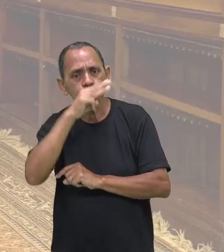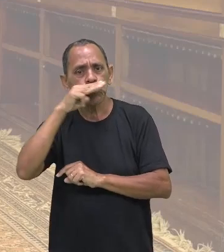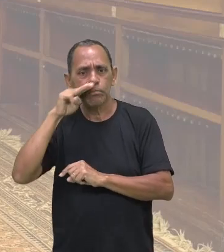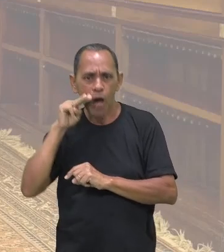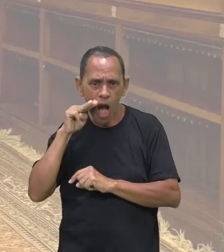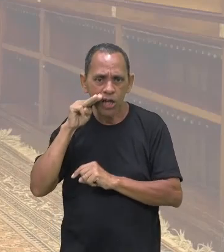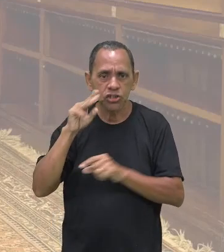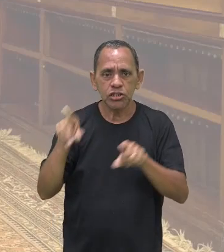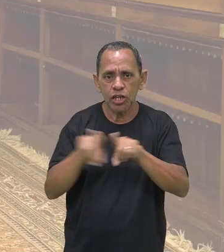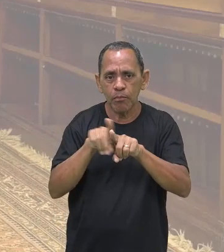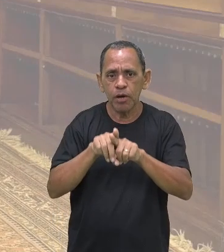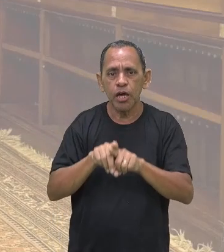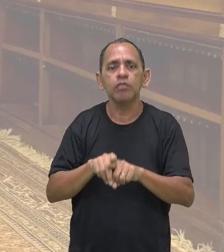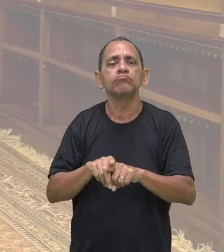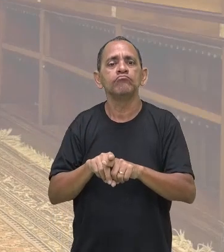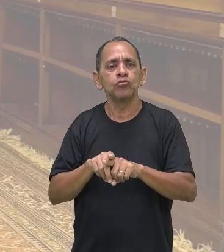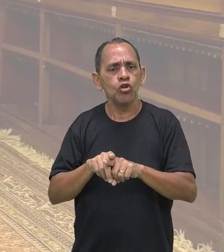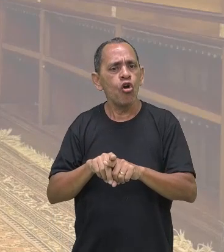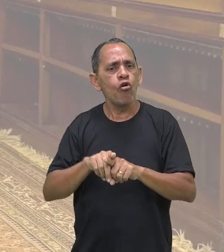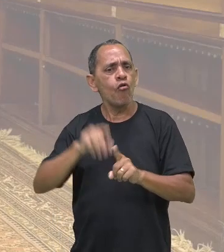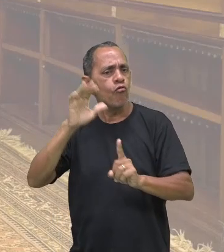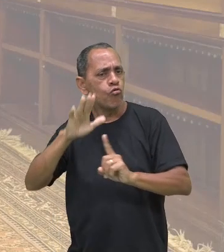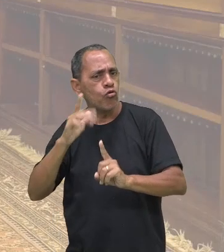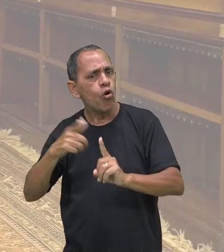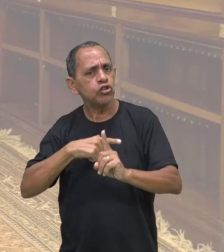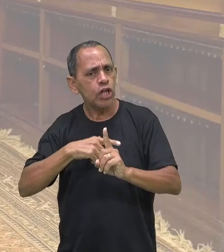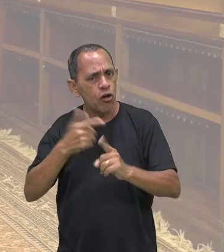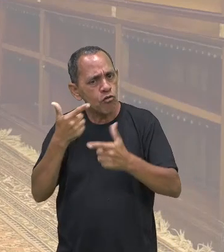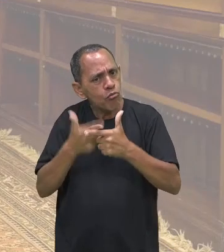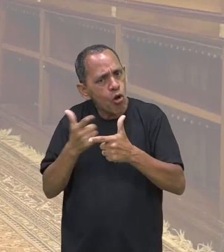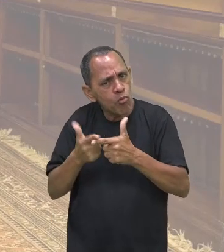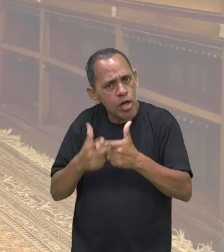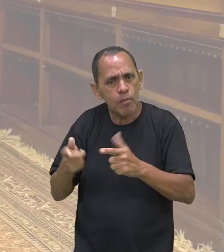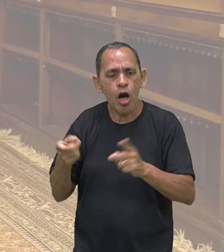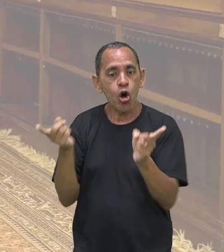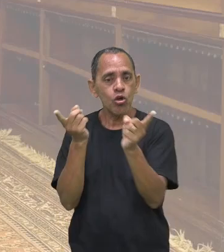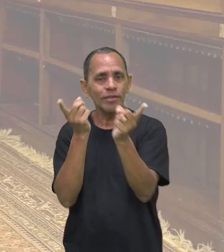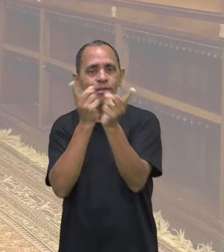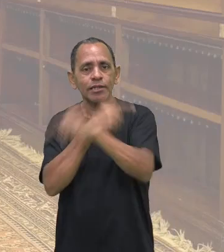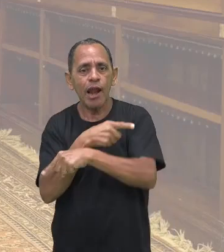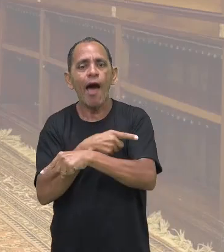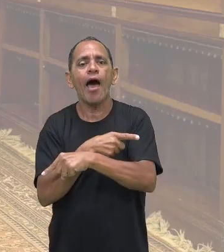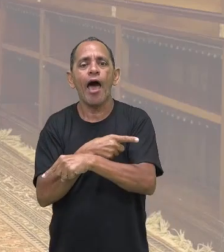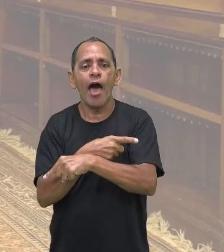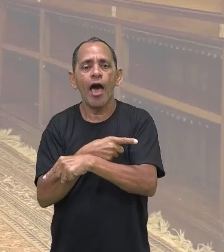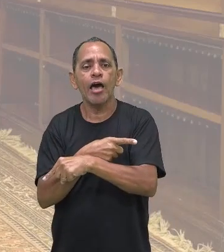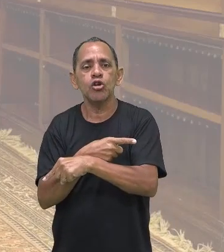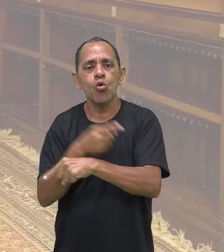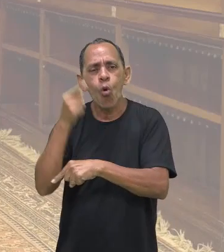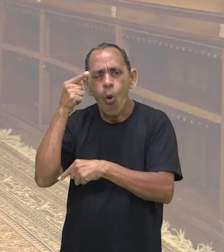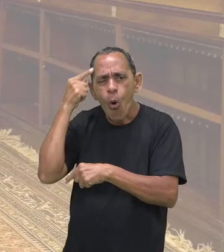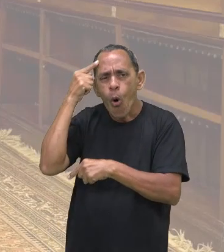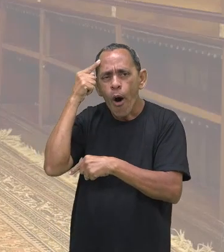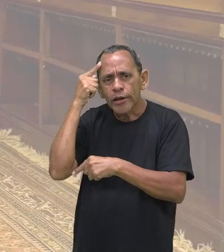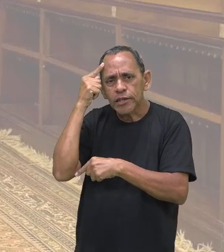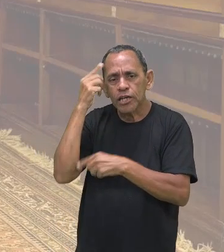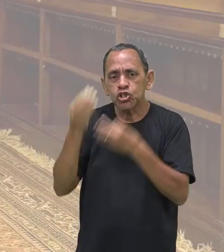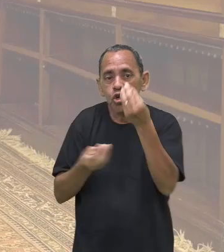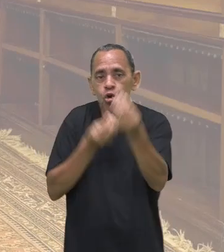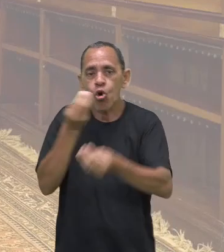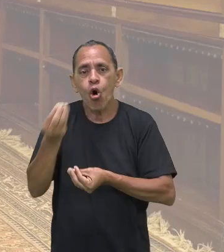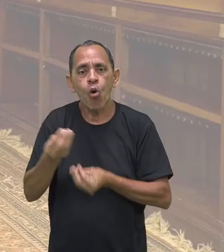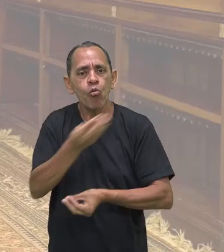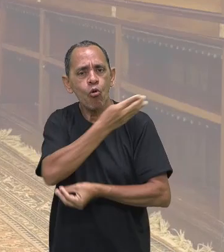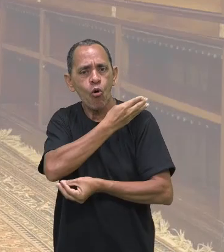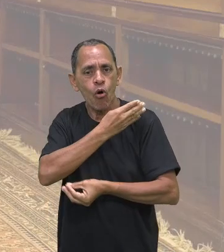que incomodou e muitas vezes era contrária à forma como o Brasil era